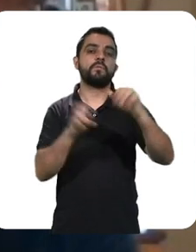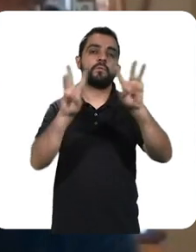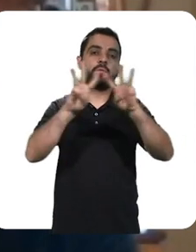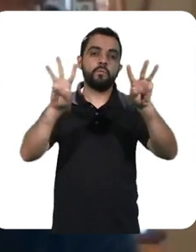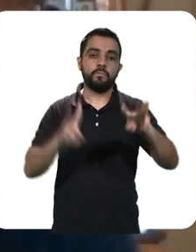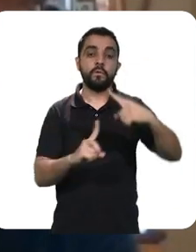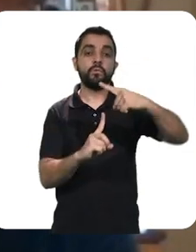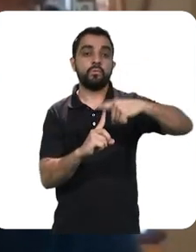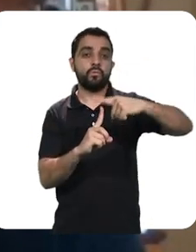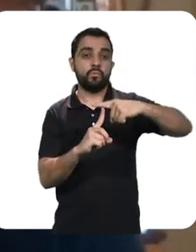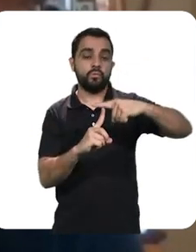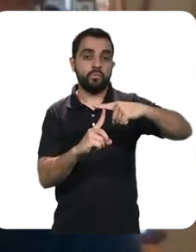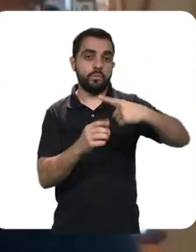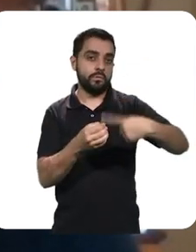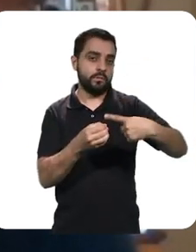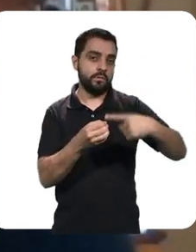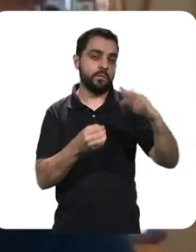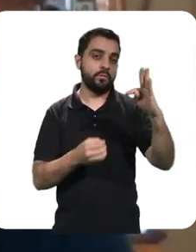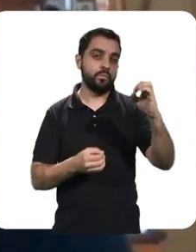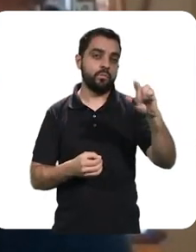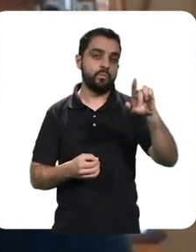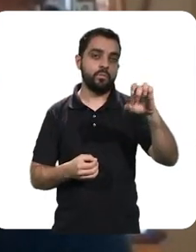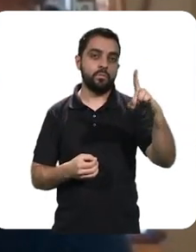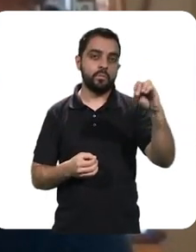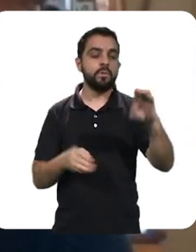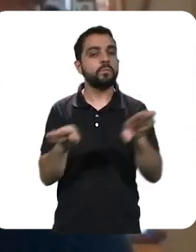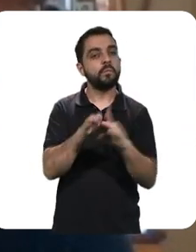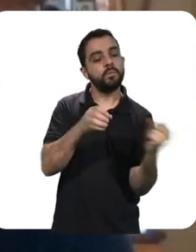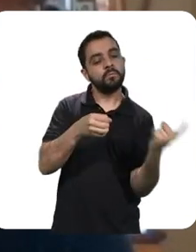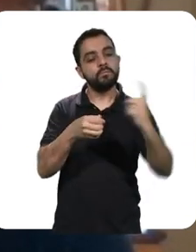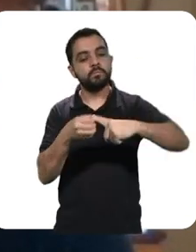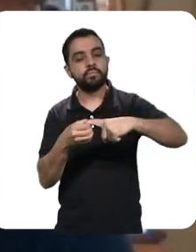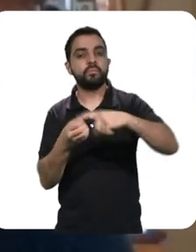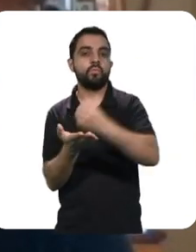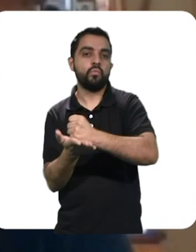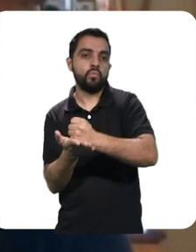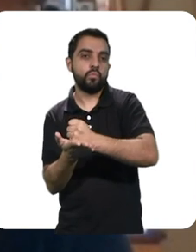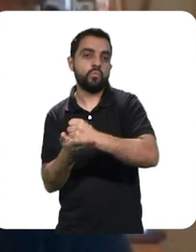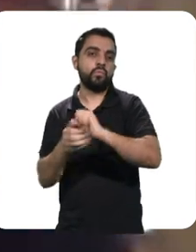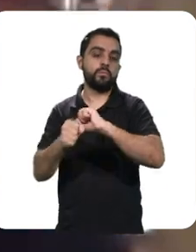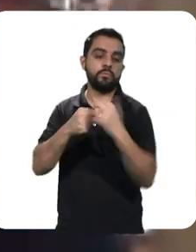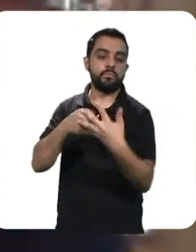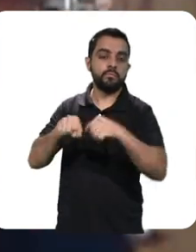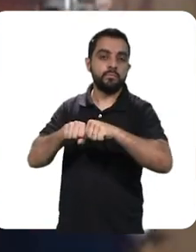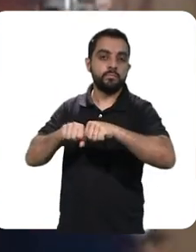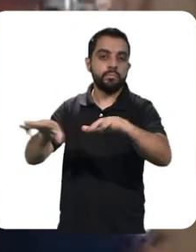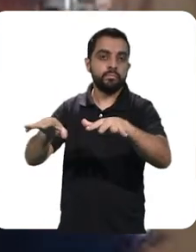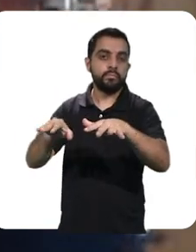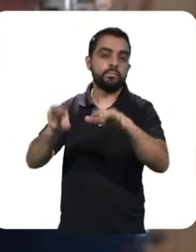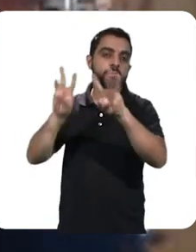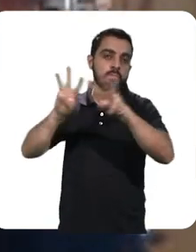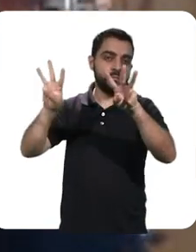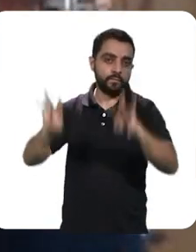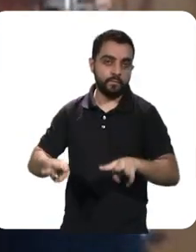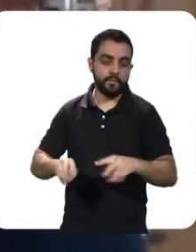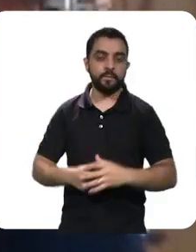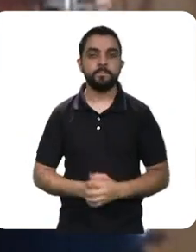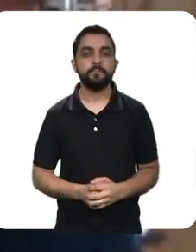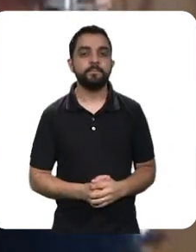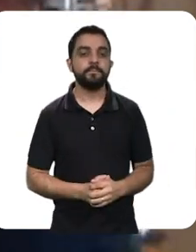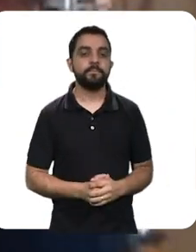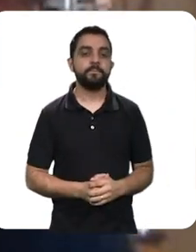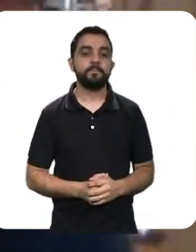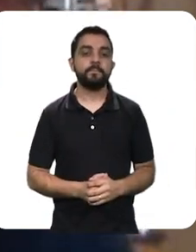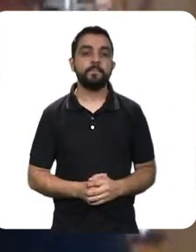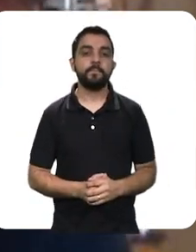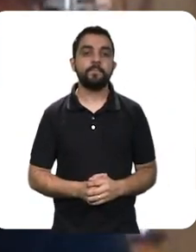diretora do campus de Toledo da Universidade Federal do Paraná e membro da Comissão de Acompanhamento e Controle de Propagação da